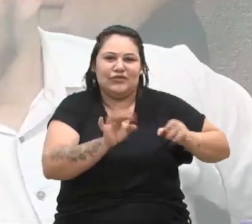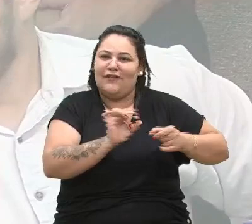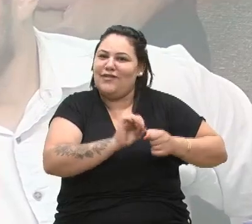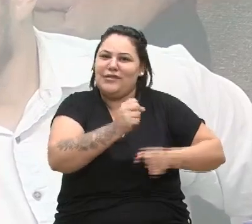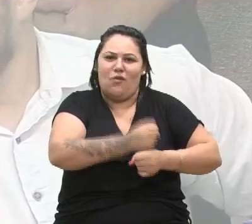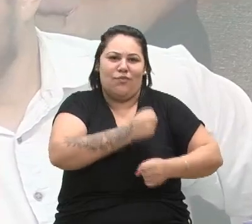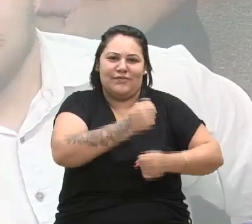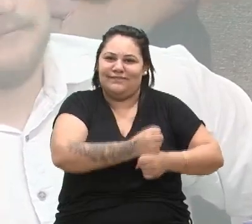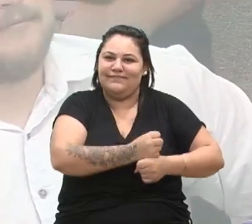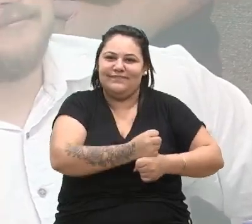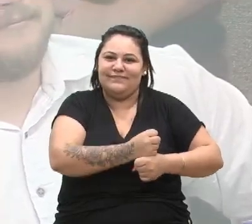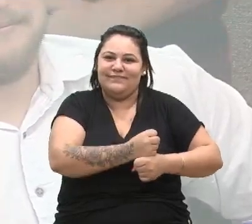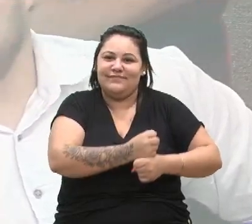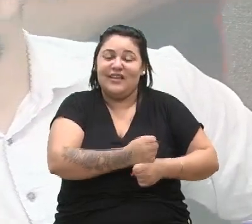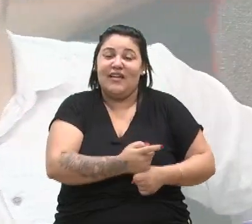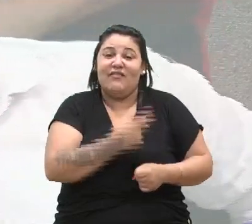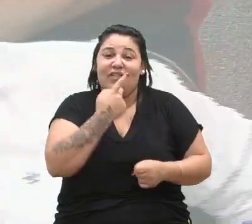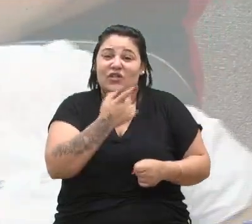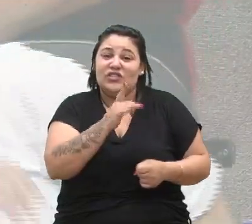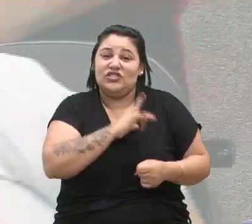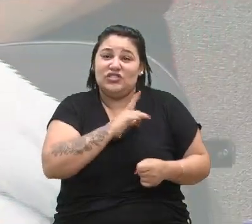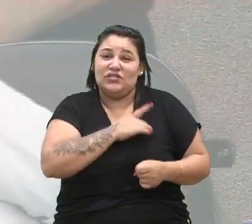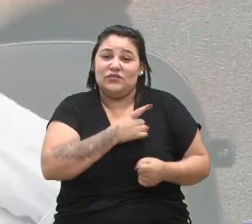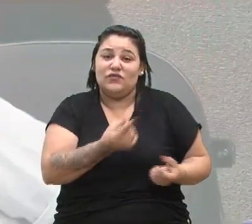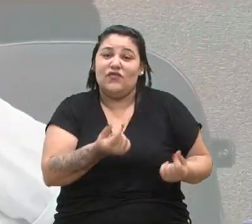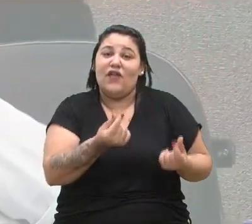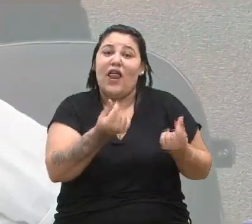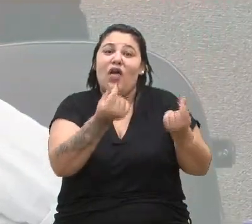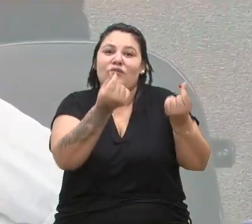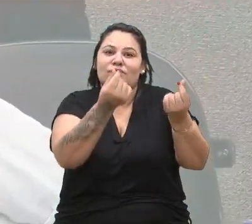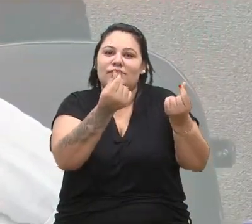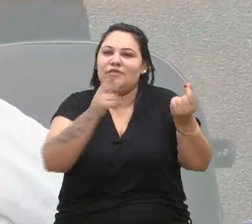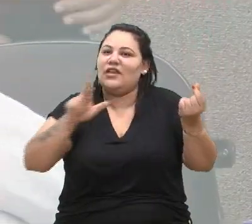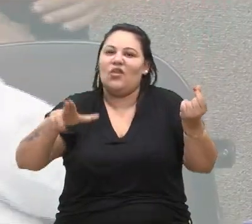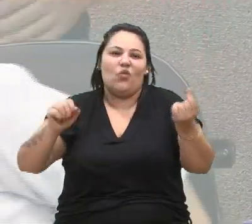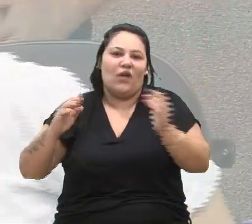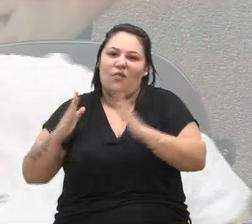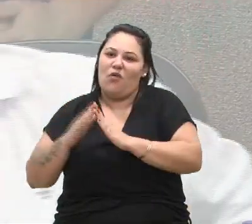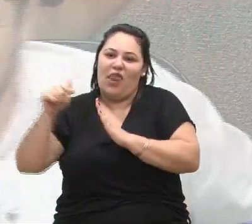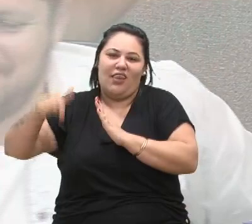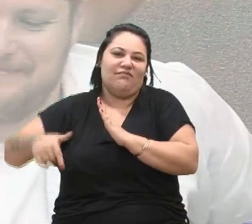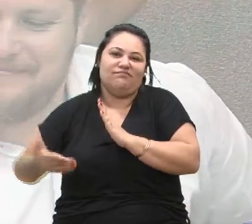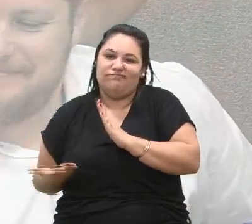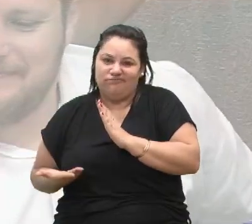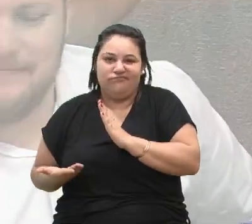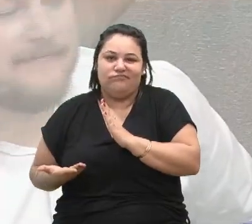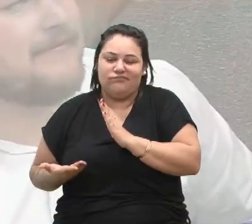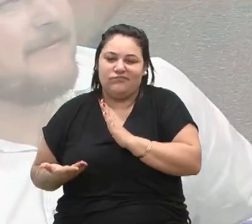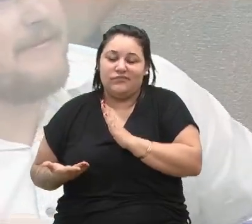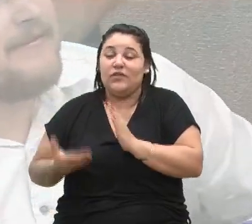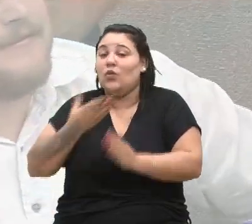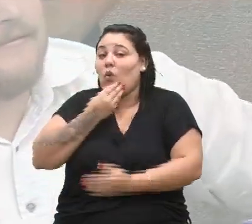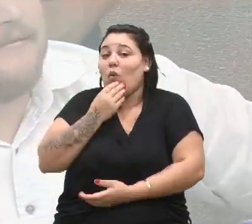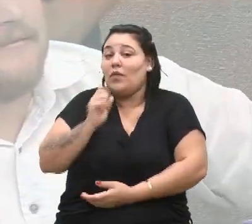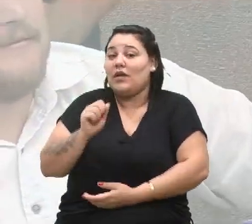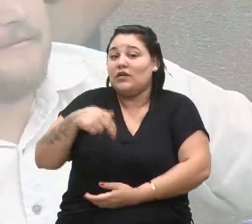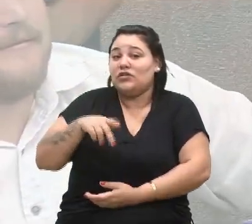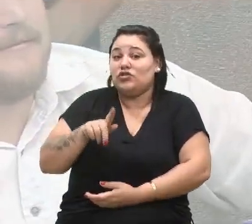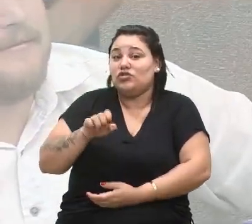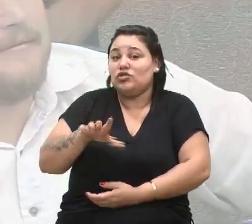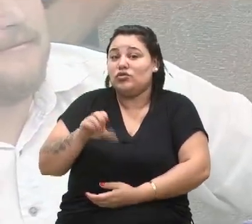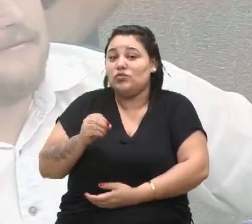obra, alegando o alto valor e que nunca moraria no local. O senhor Ângelo pediu e seu